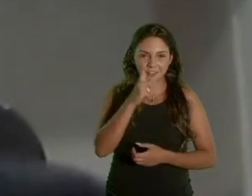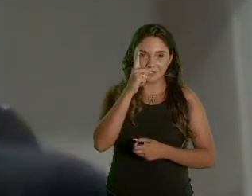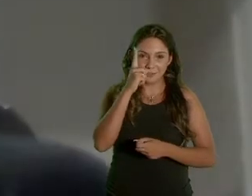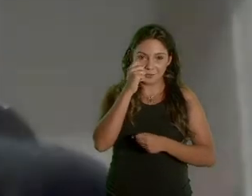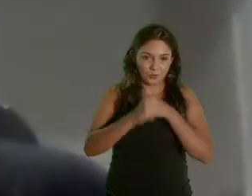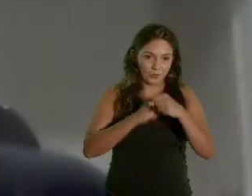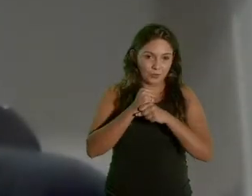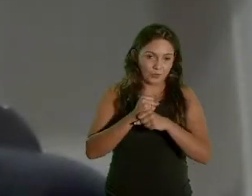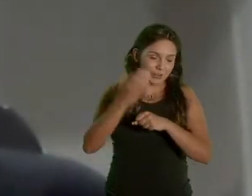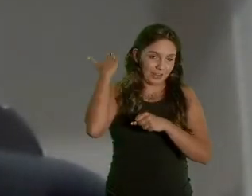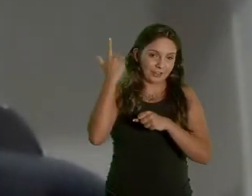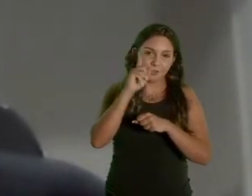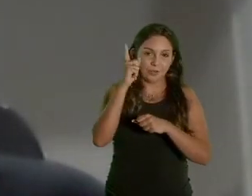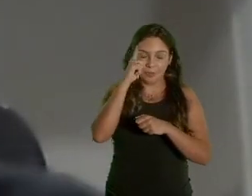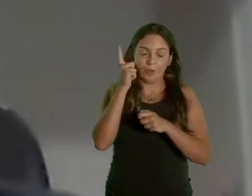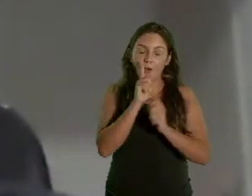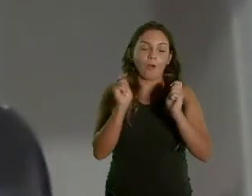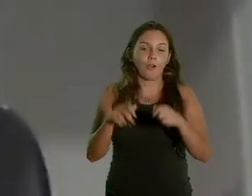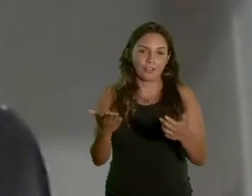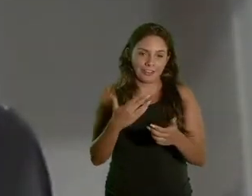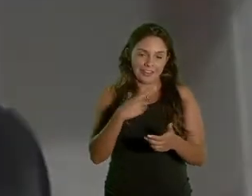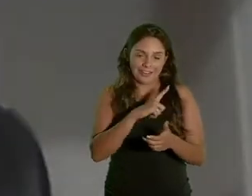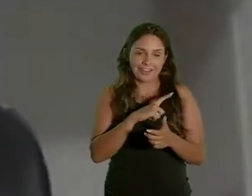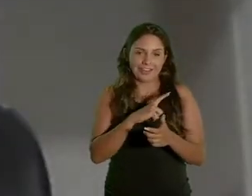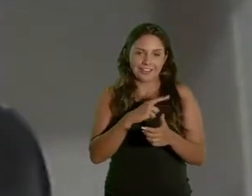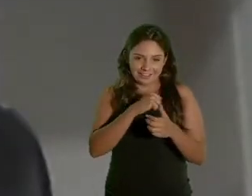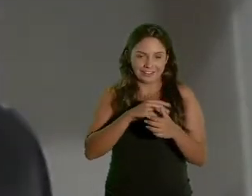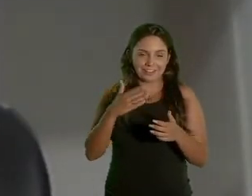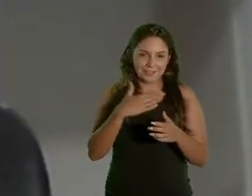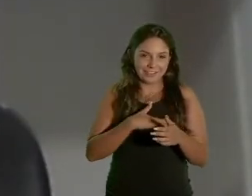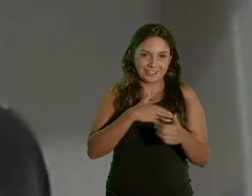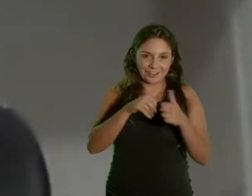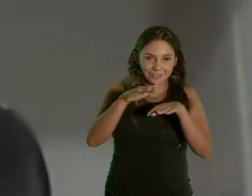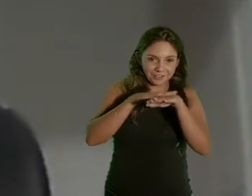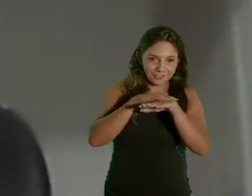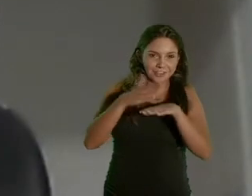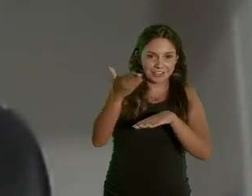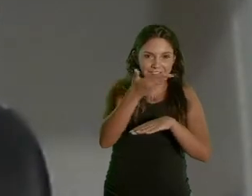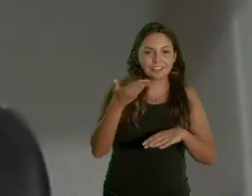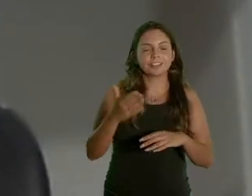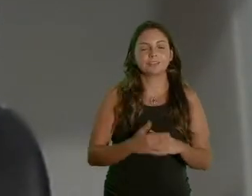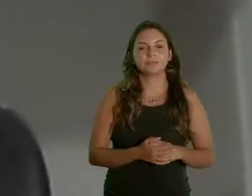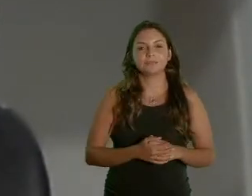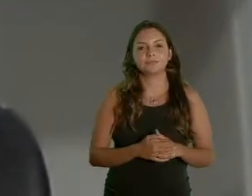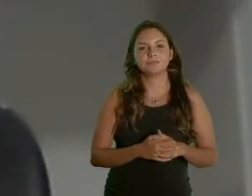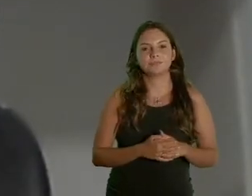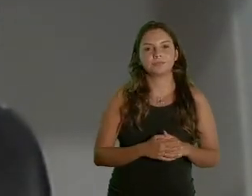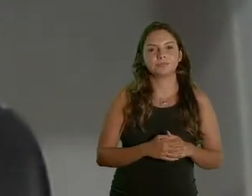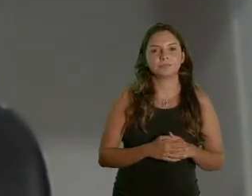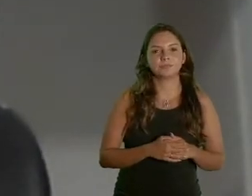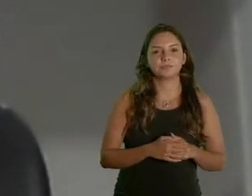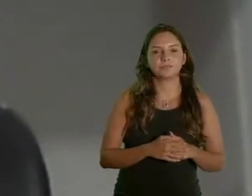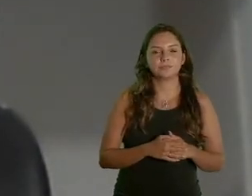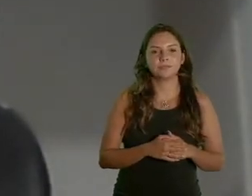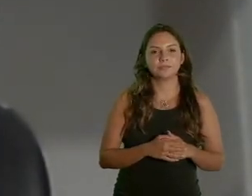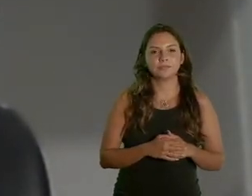dois anos, eu não pensava que isso aconteceria. E hoje aqui eu tenho o prazer de estar conversando com vocês, igual tive o prazer de estar conversando com Marcelino